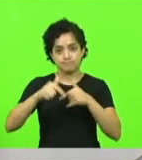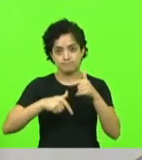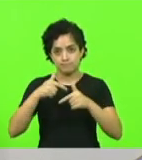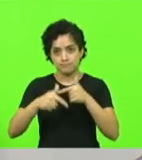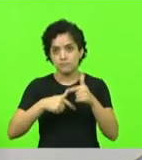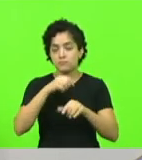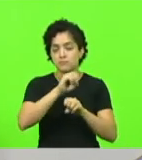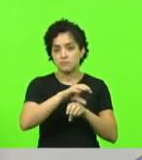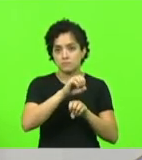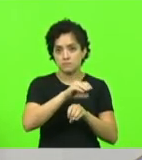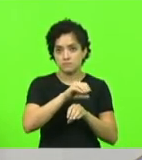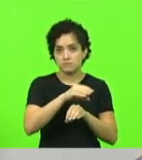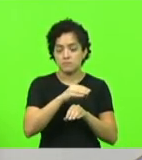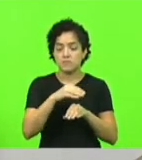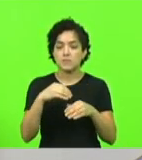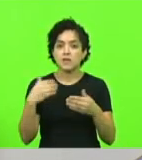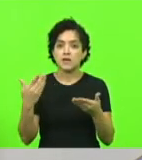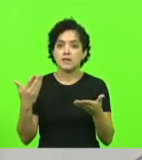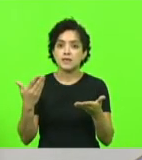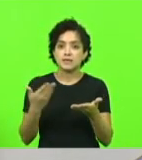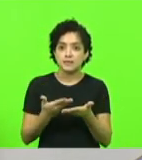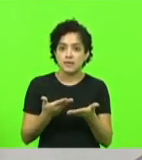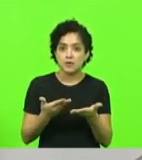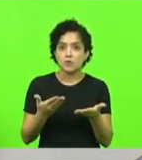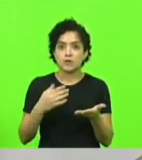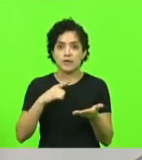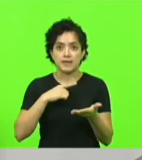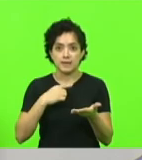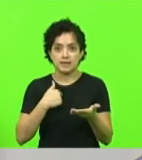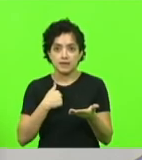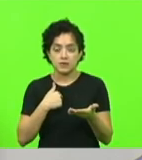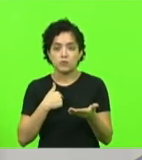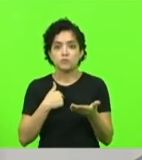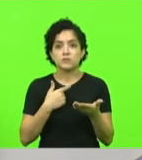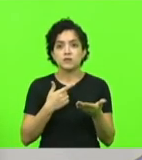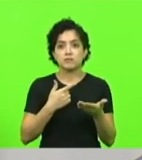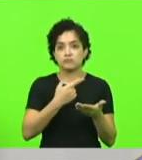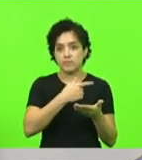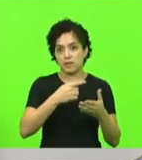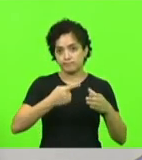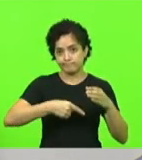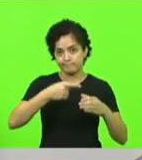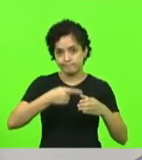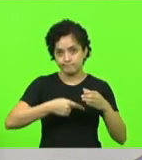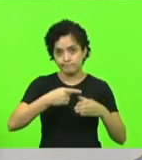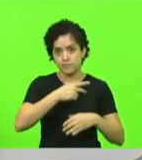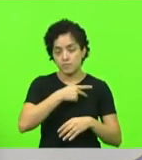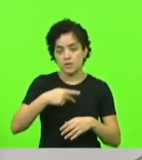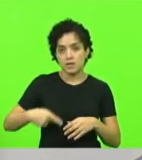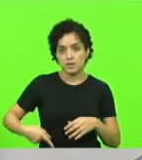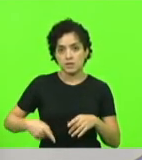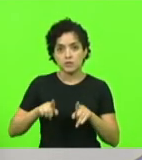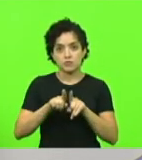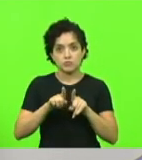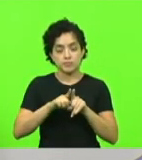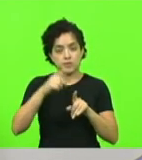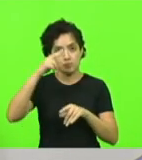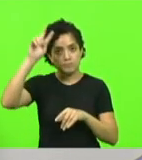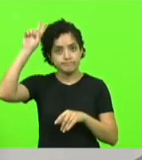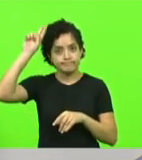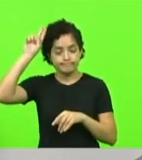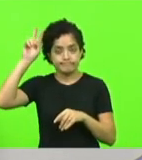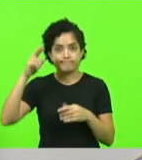Educação. E, de lá para cá, tanto eu, como presidenta da comissão, como também o deputado Vicente